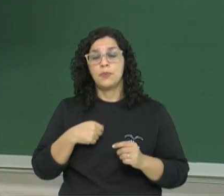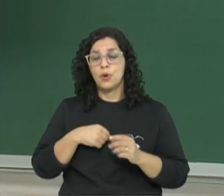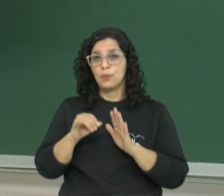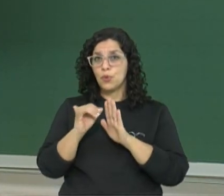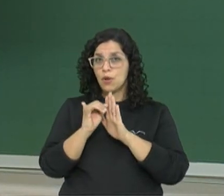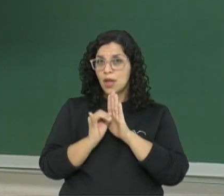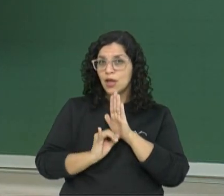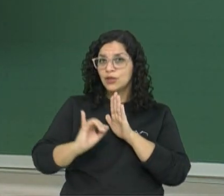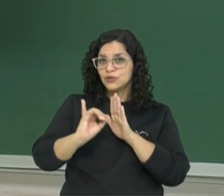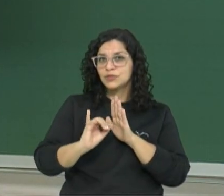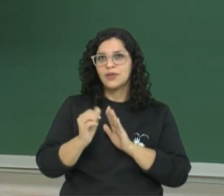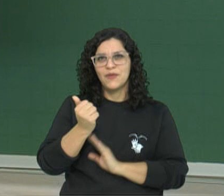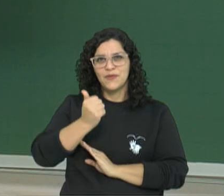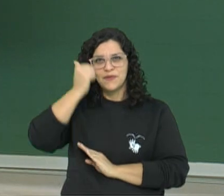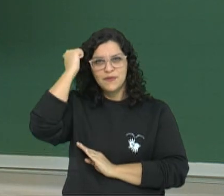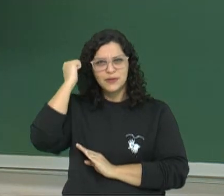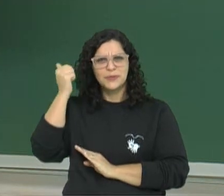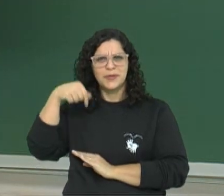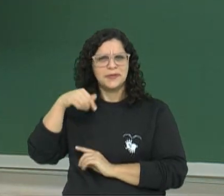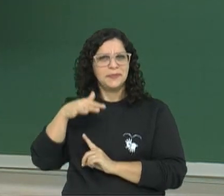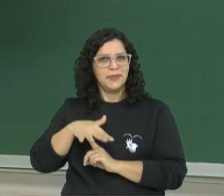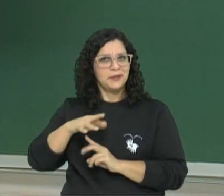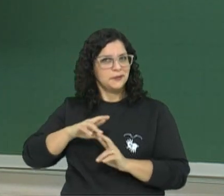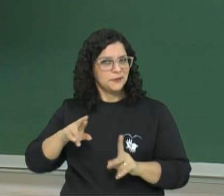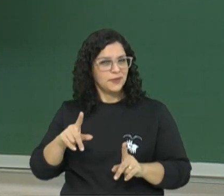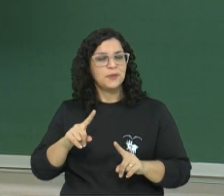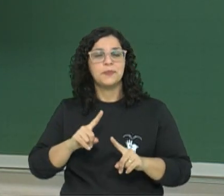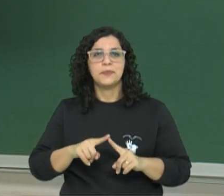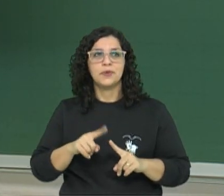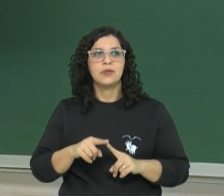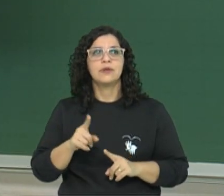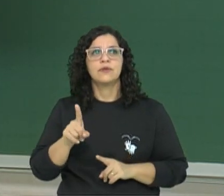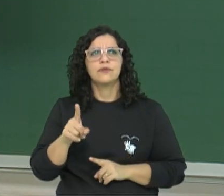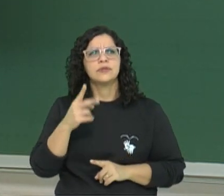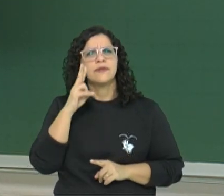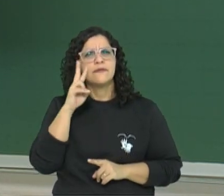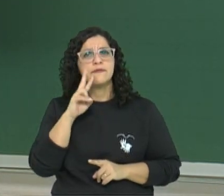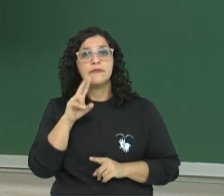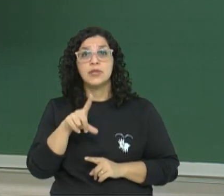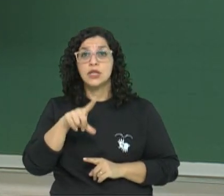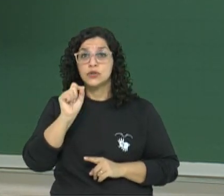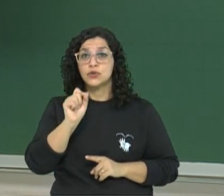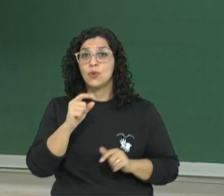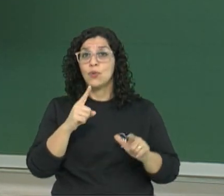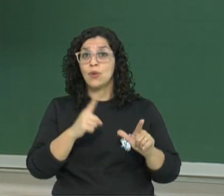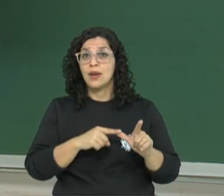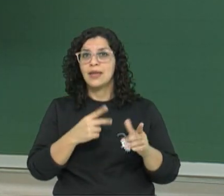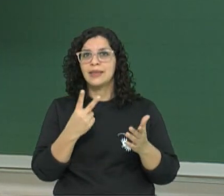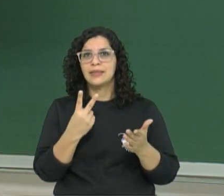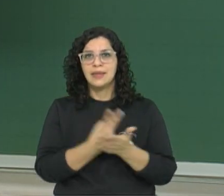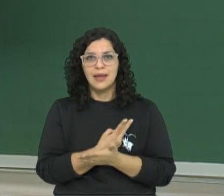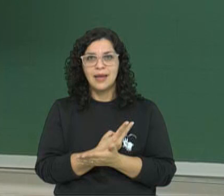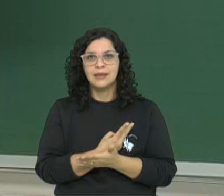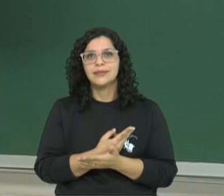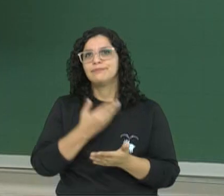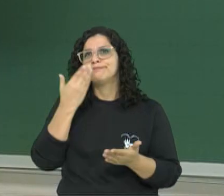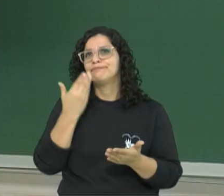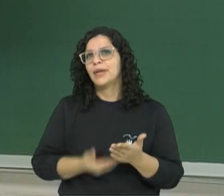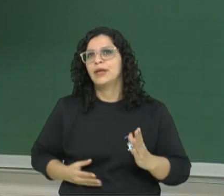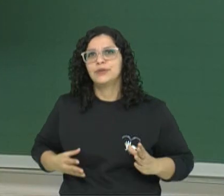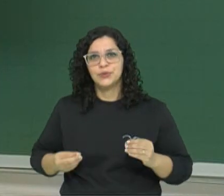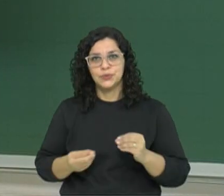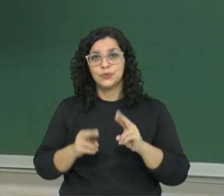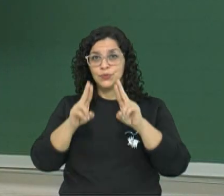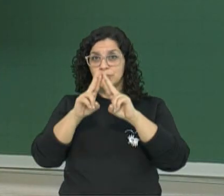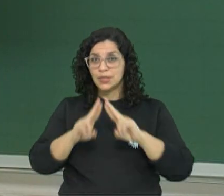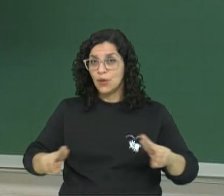editais que a gente tem aí, normalmente, quando você assinala uma questão errada, você perde toda a questão. Aqui na prova da